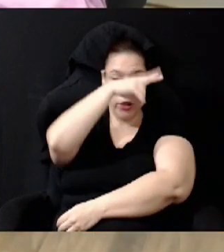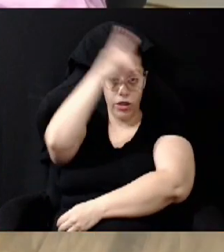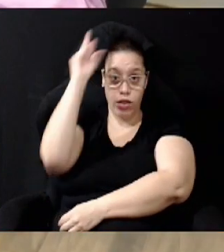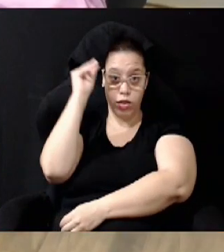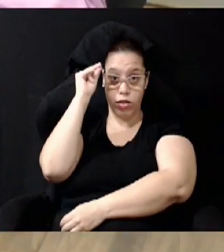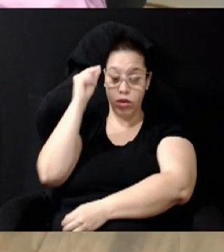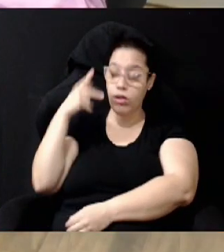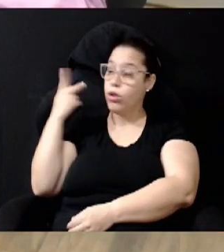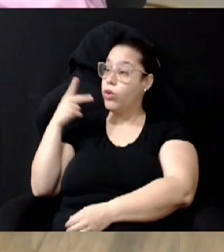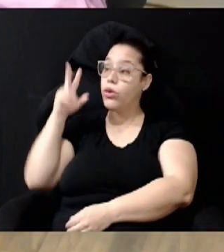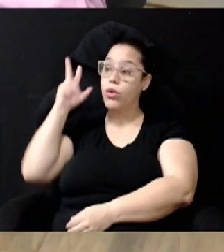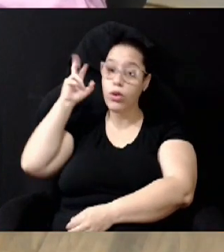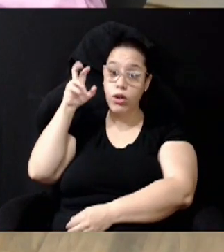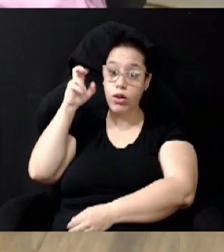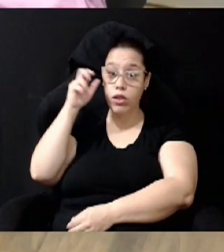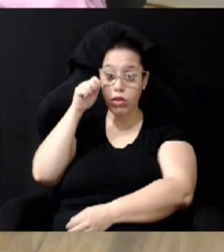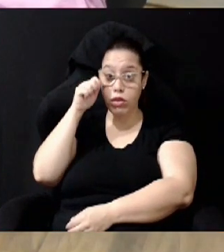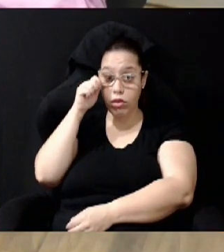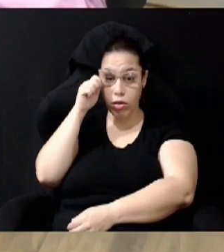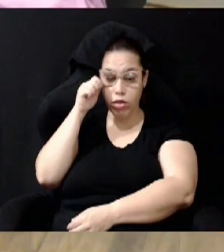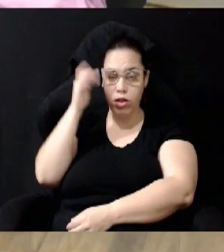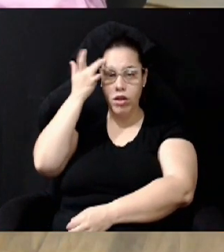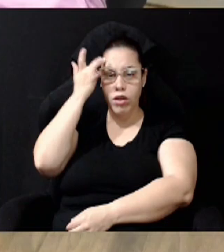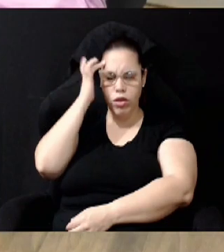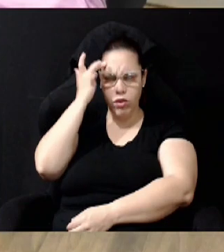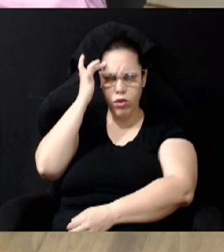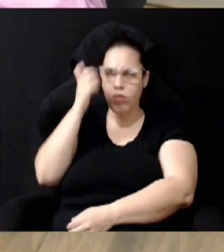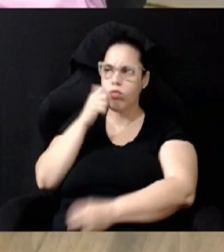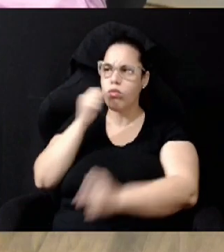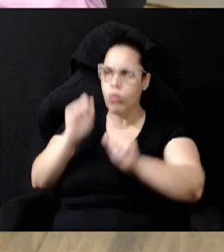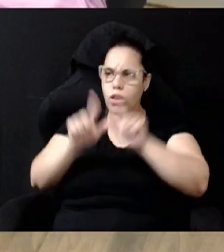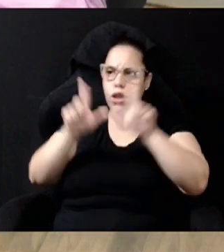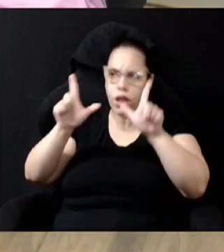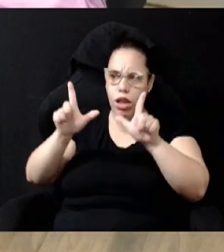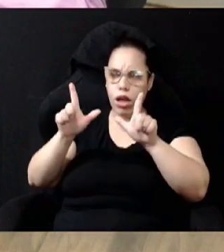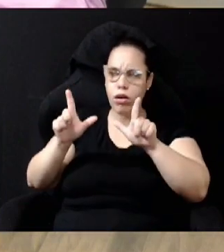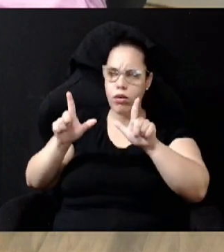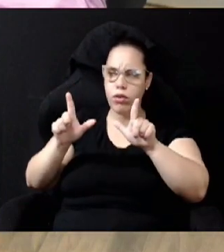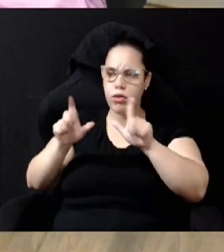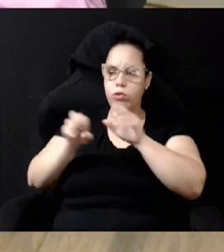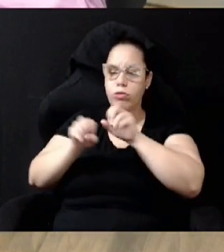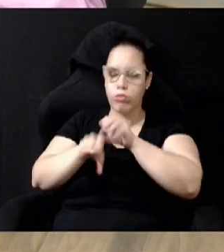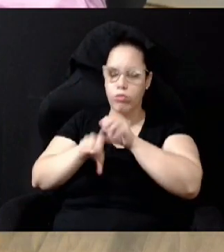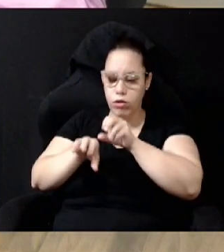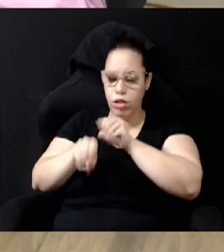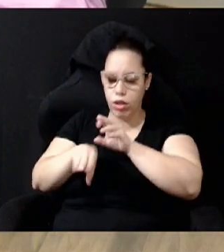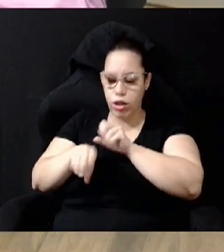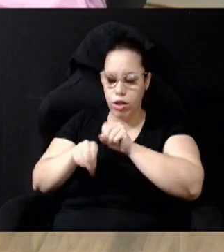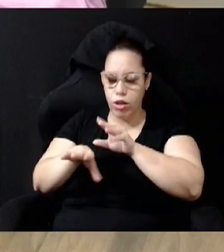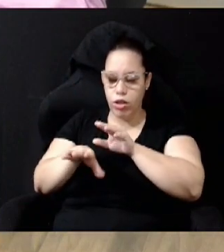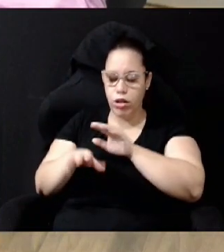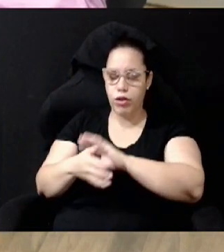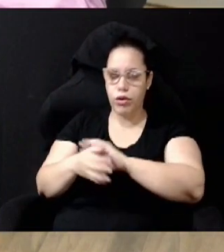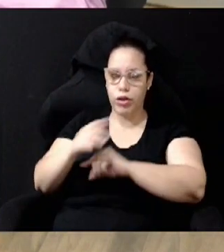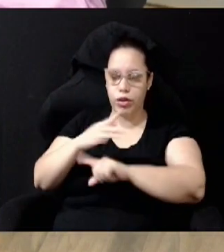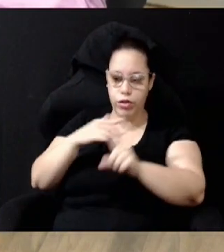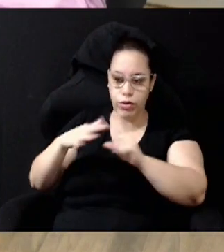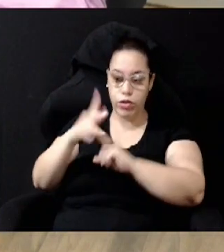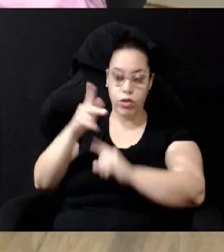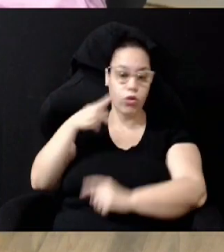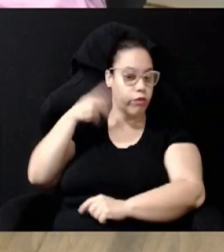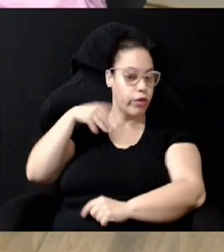Não, eu acho que destaco essa questão da educação ambiental que o vereador Cecílio